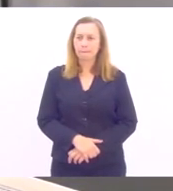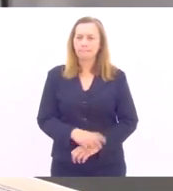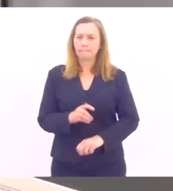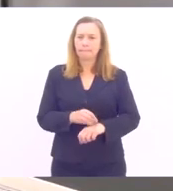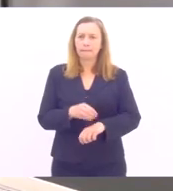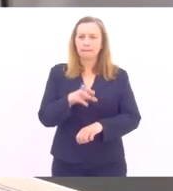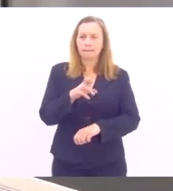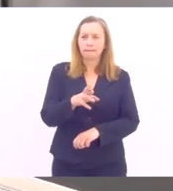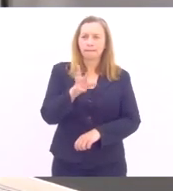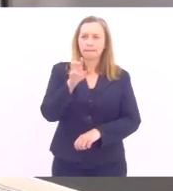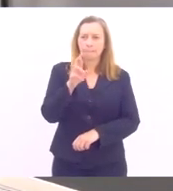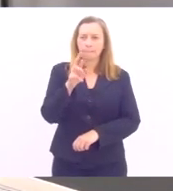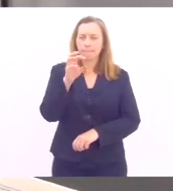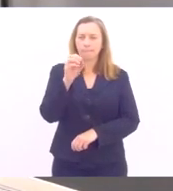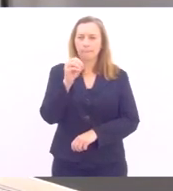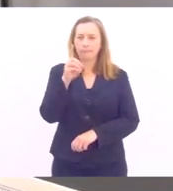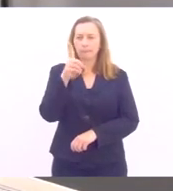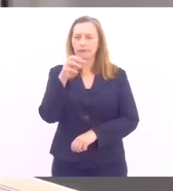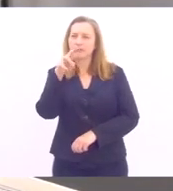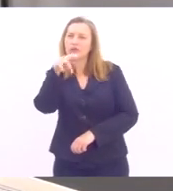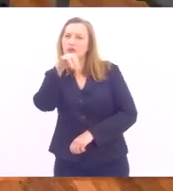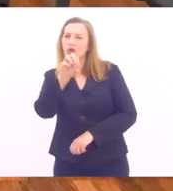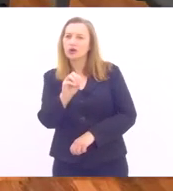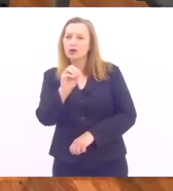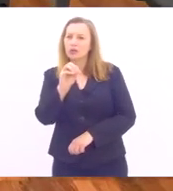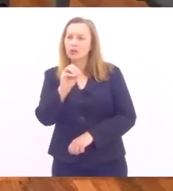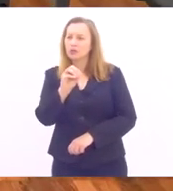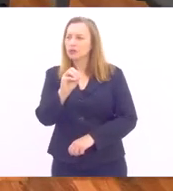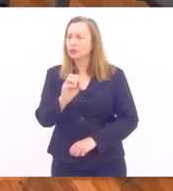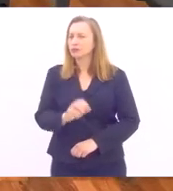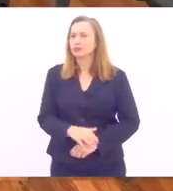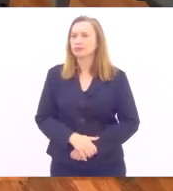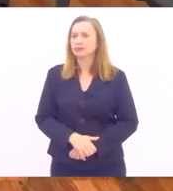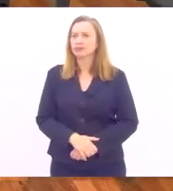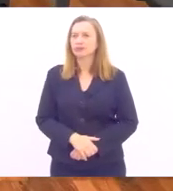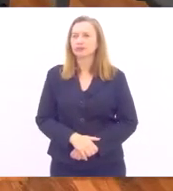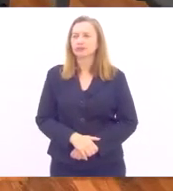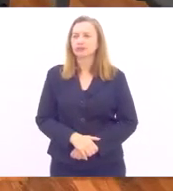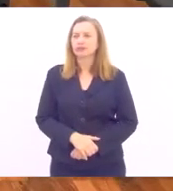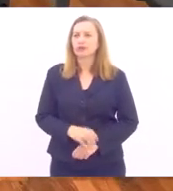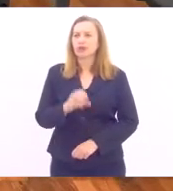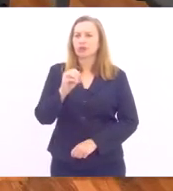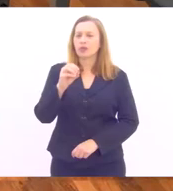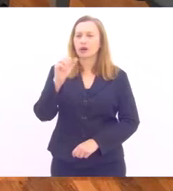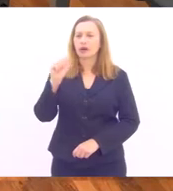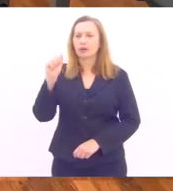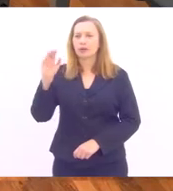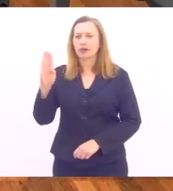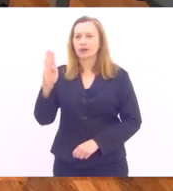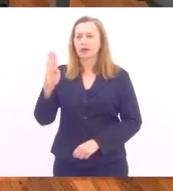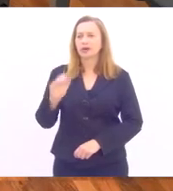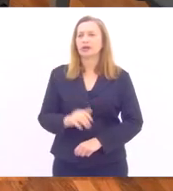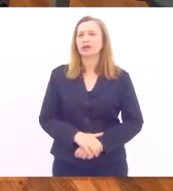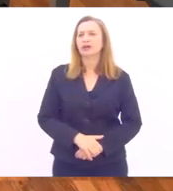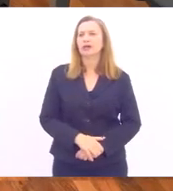Doutor Rodrigo Eduardo Gamaria Rodrigues, pela OAB.